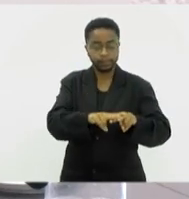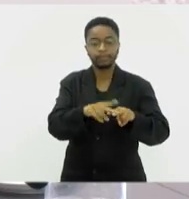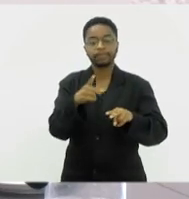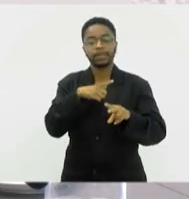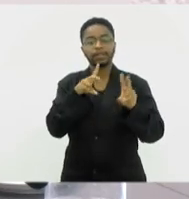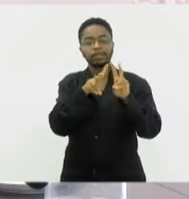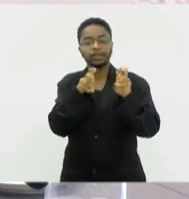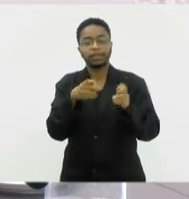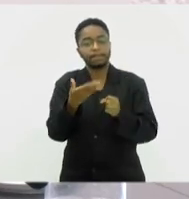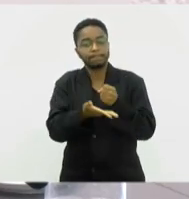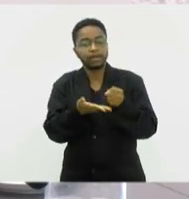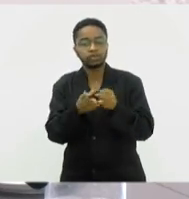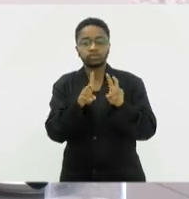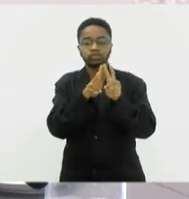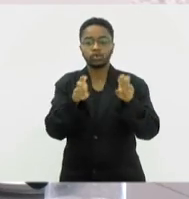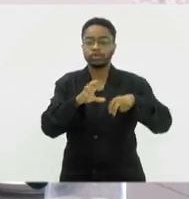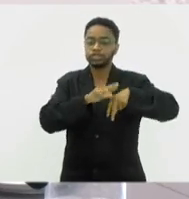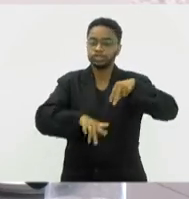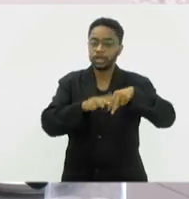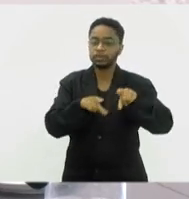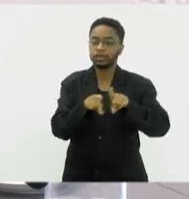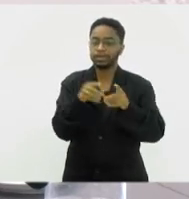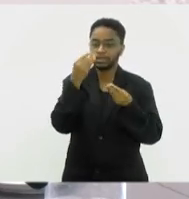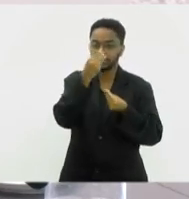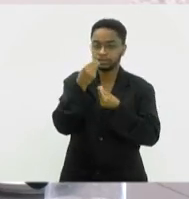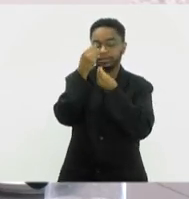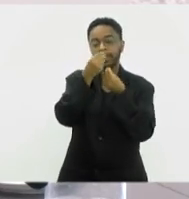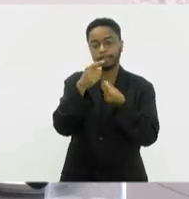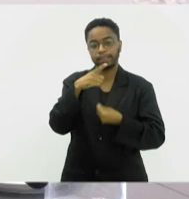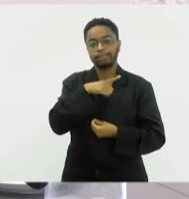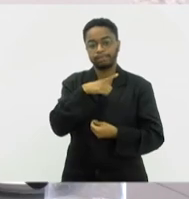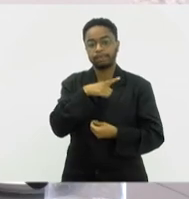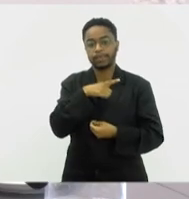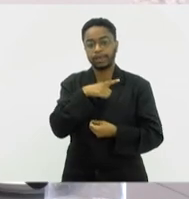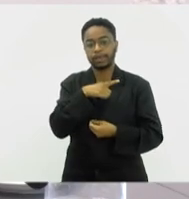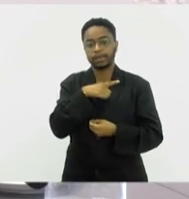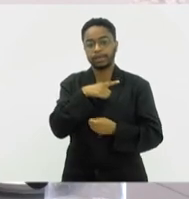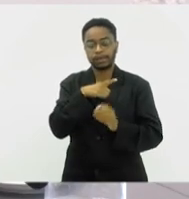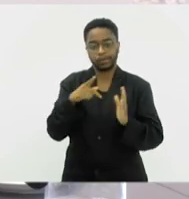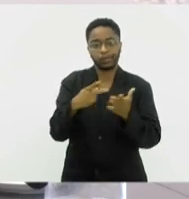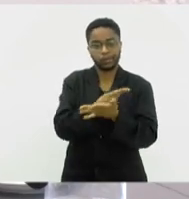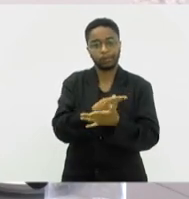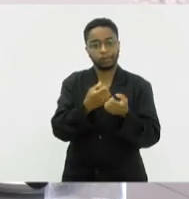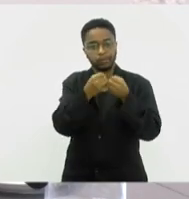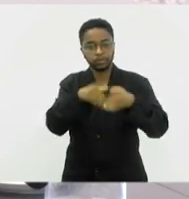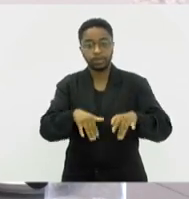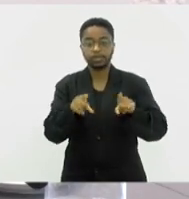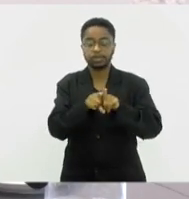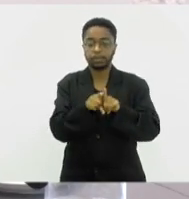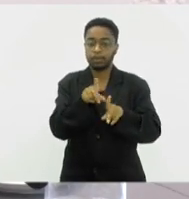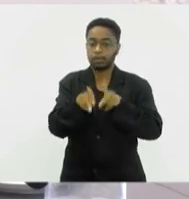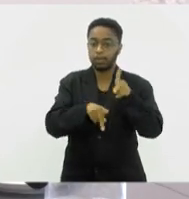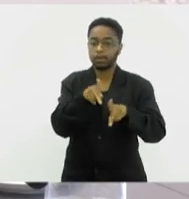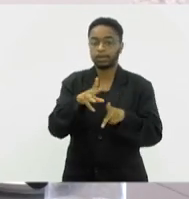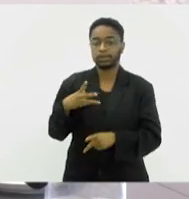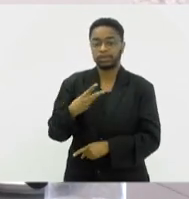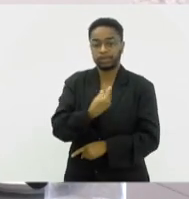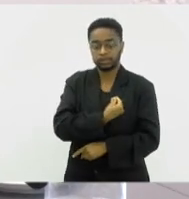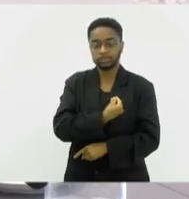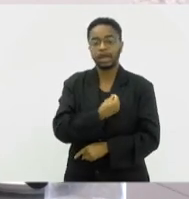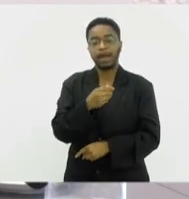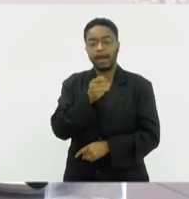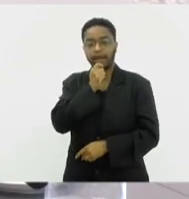sua sexualidade, do seu gênero, são colocadas em xeque. A população trans ainda é uma incógnita de pertencimento no